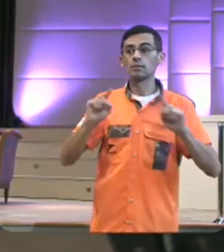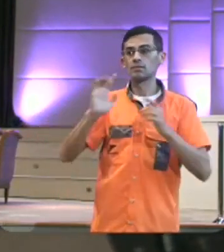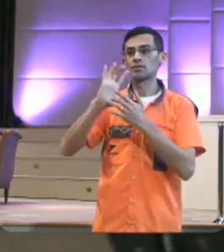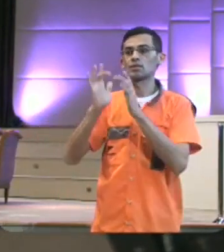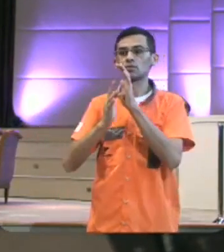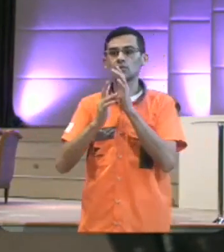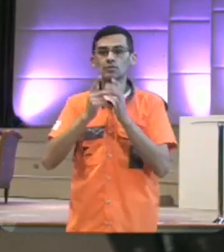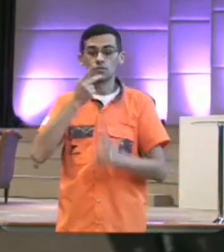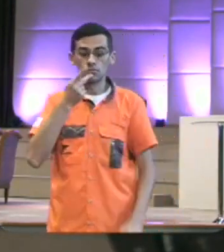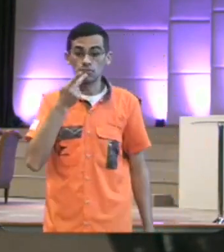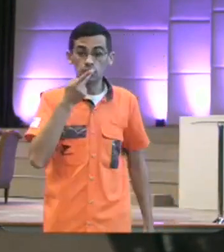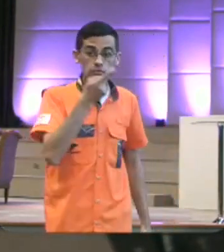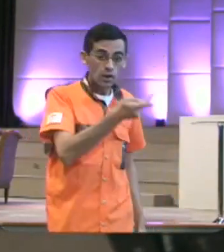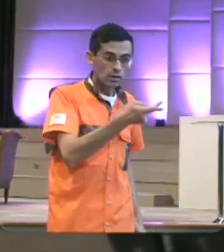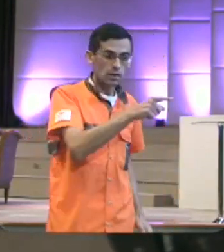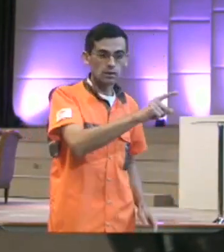palavras,